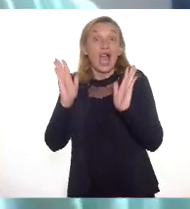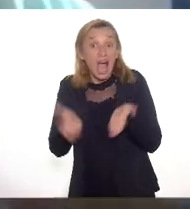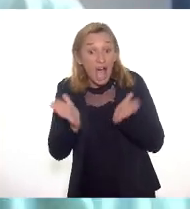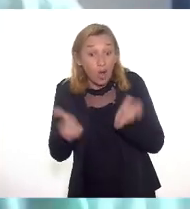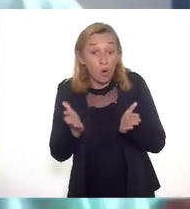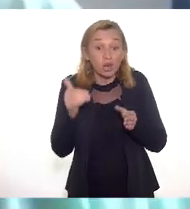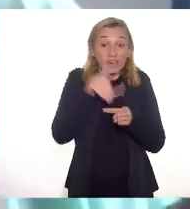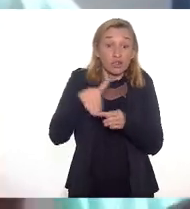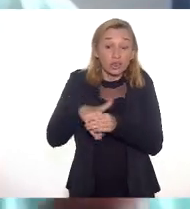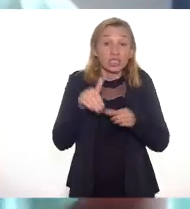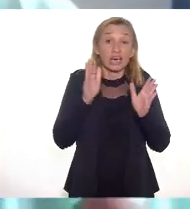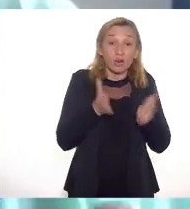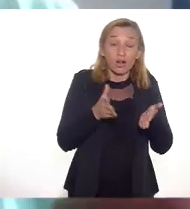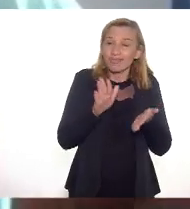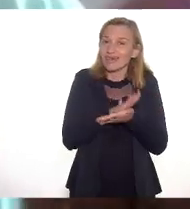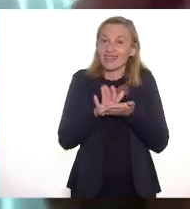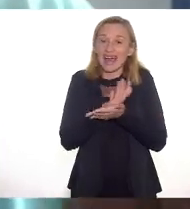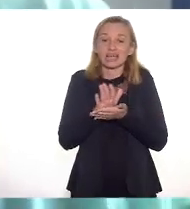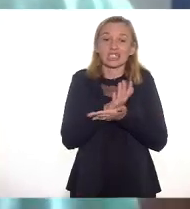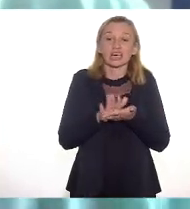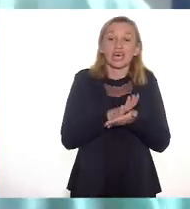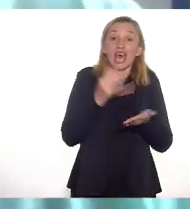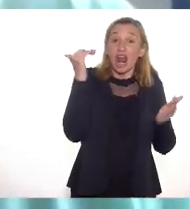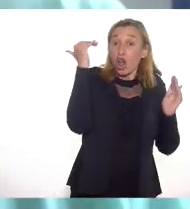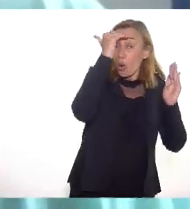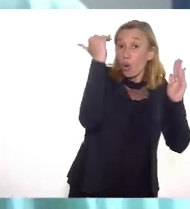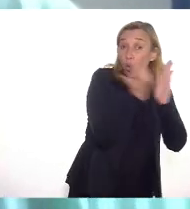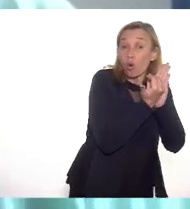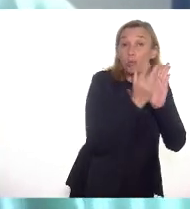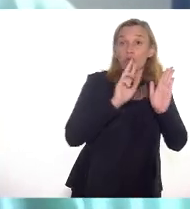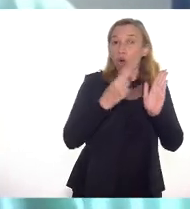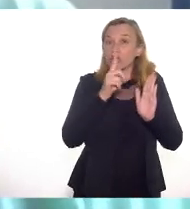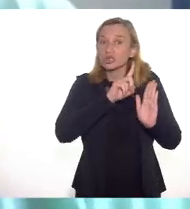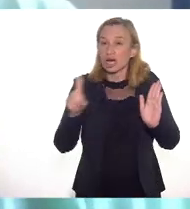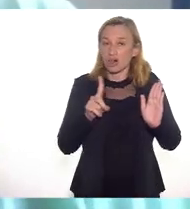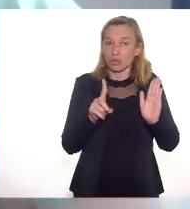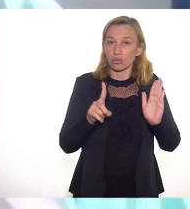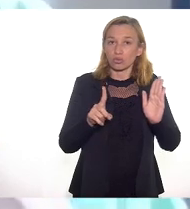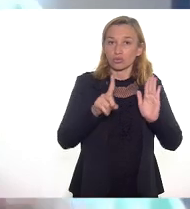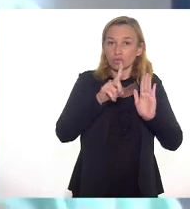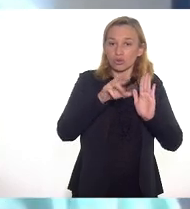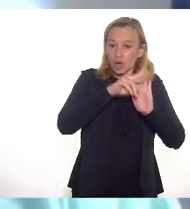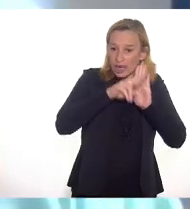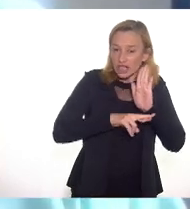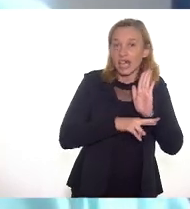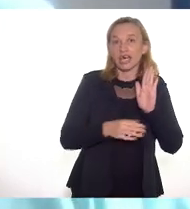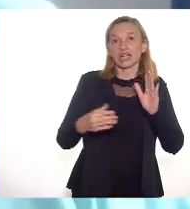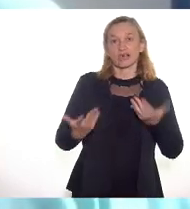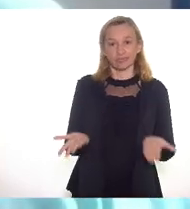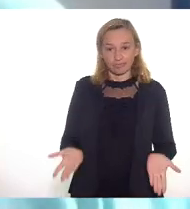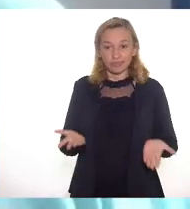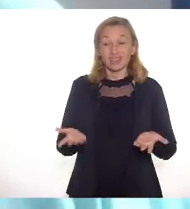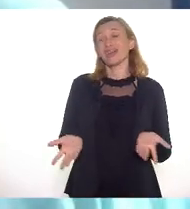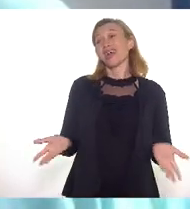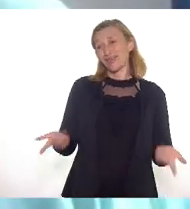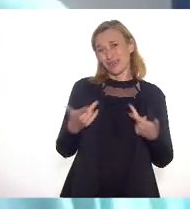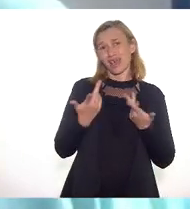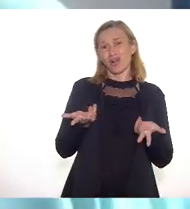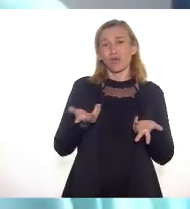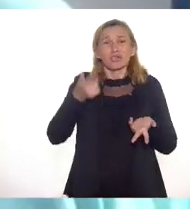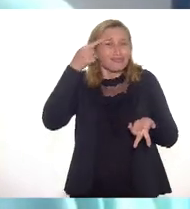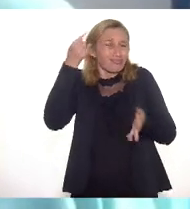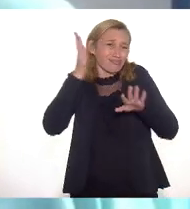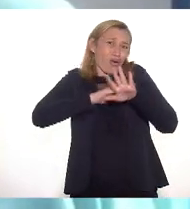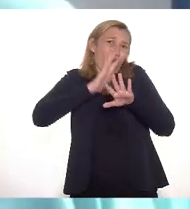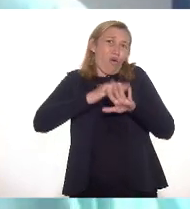está votando não é nada disso. Ela cumpre ou não cumpre os quesitos de utilidade pública? Daqui a pouco, então, vai virar uma coisa